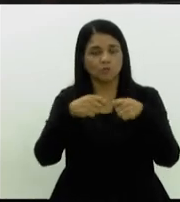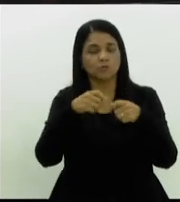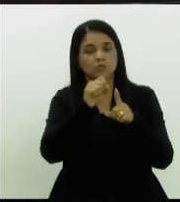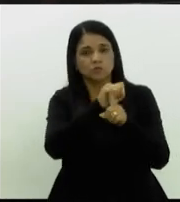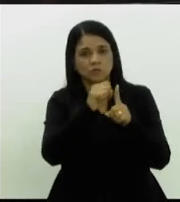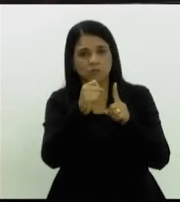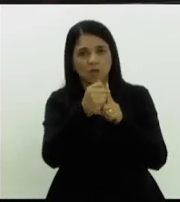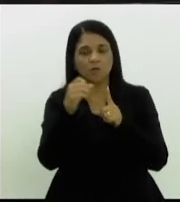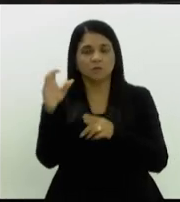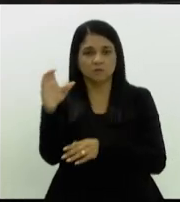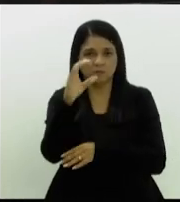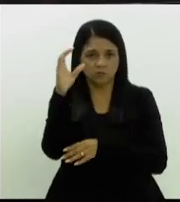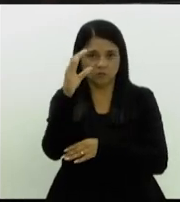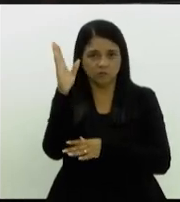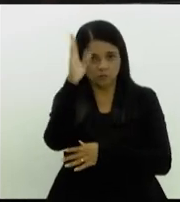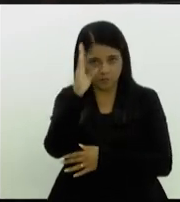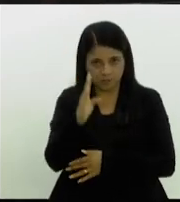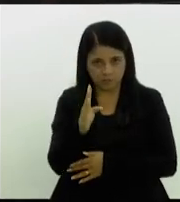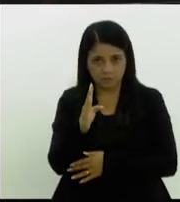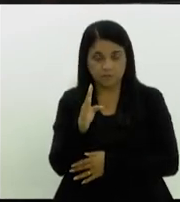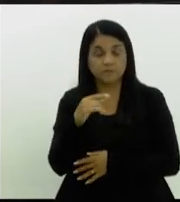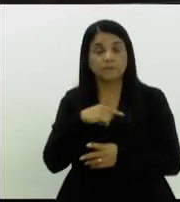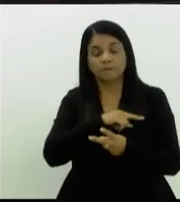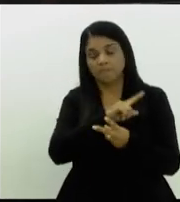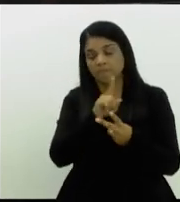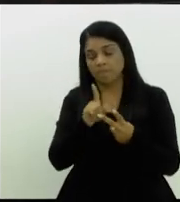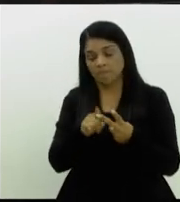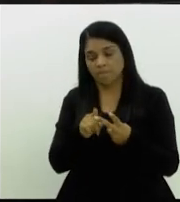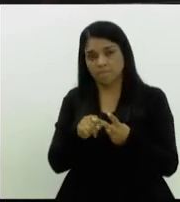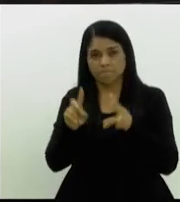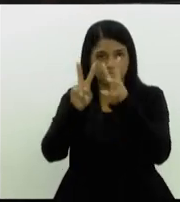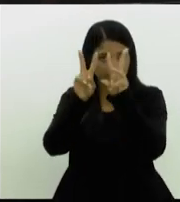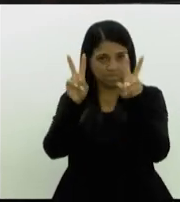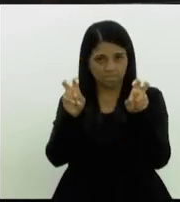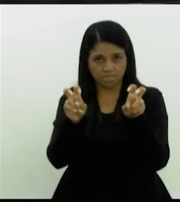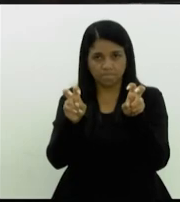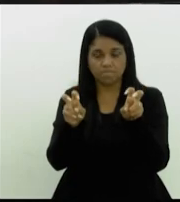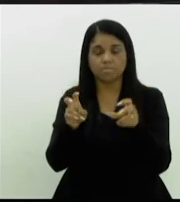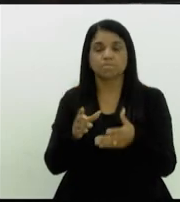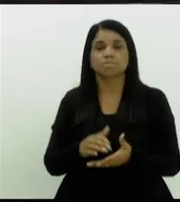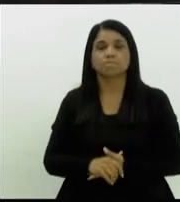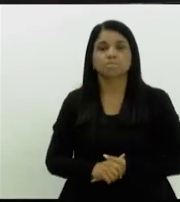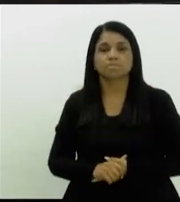país. O segundo tema, presidenta, que nos traz aqui,